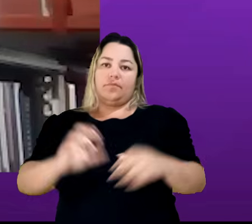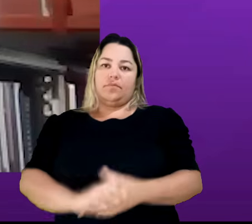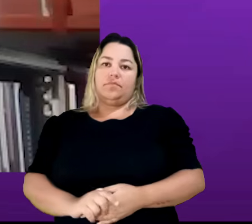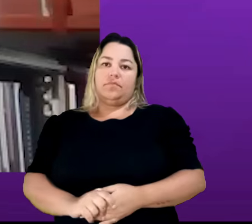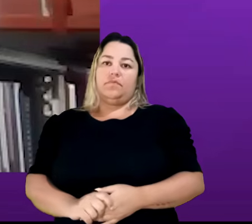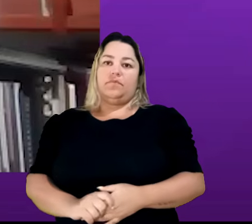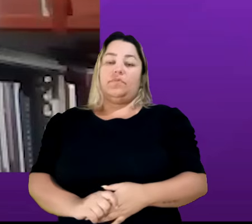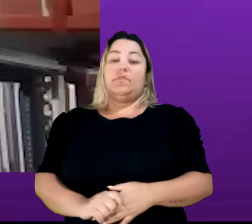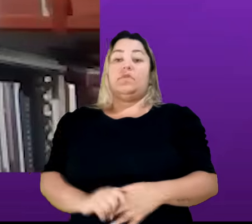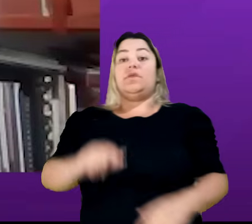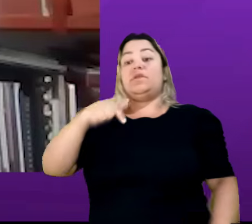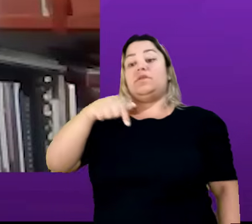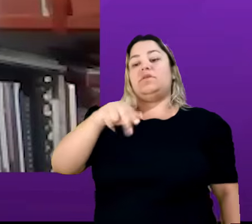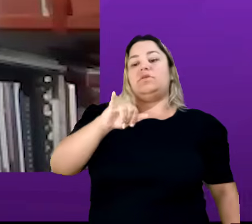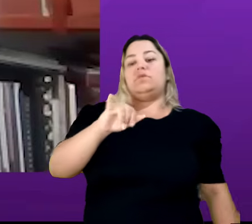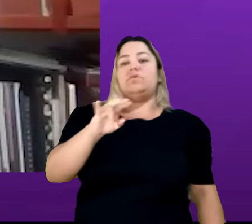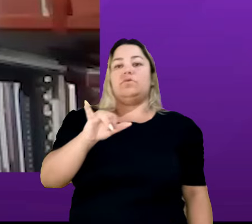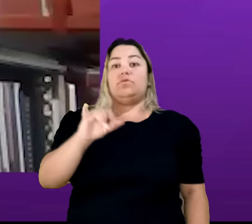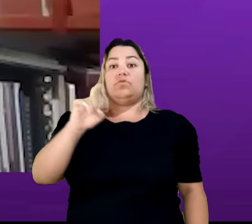fomos verificar